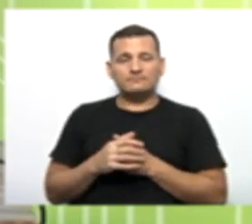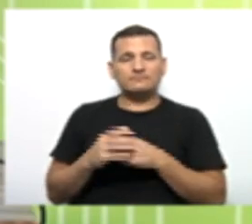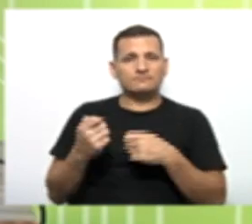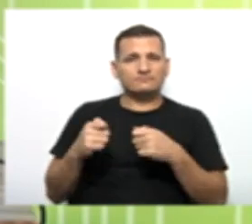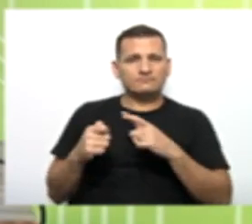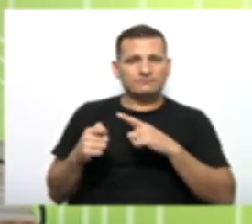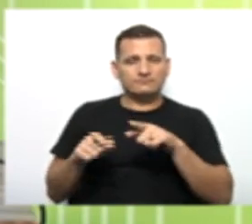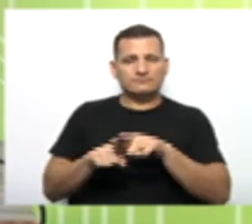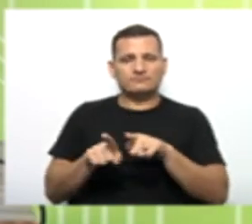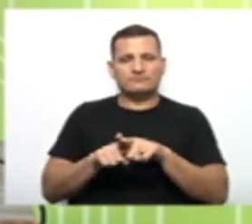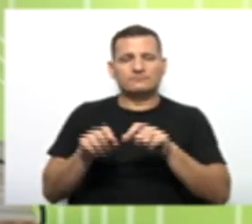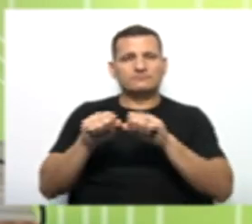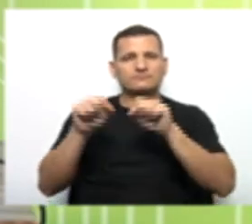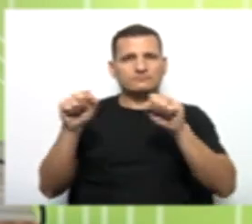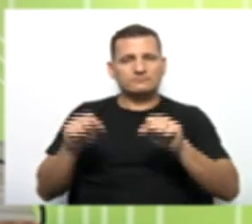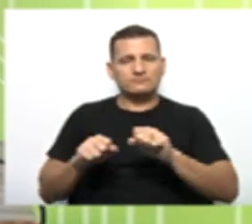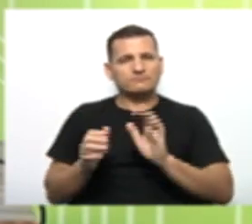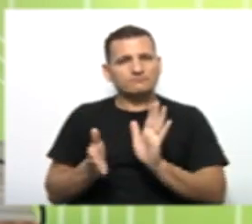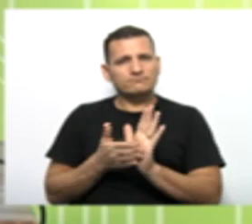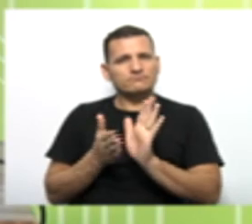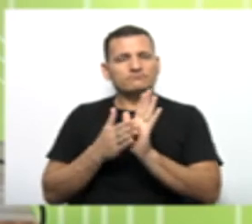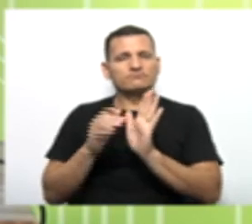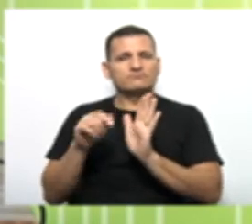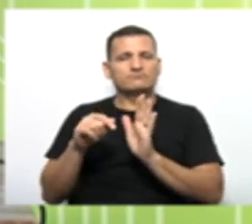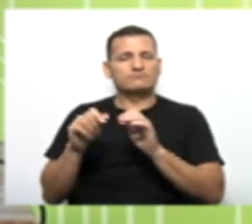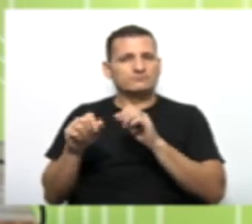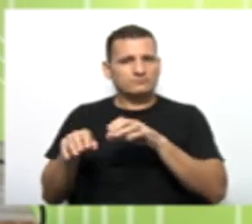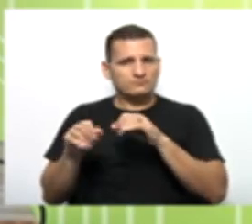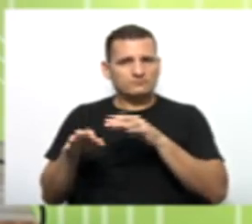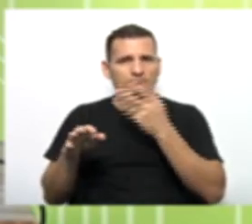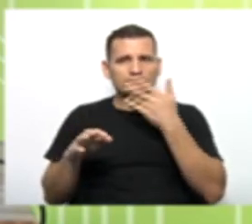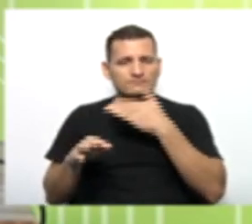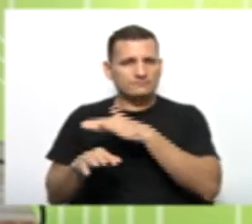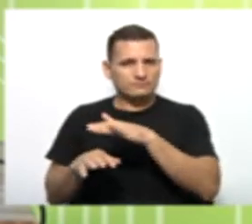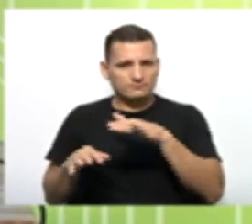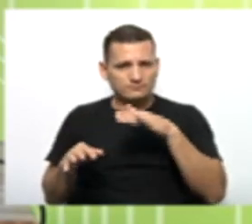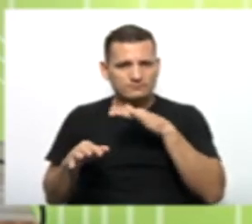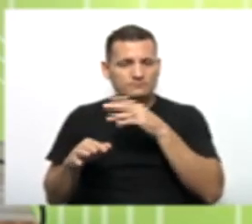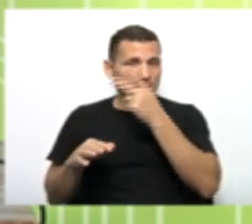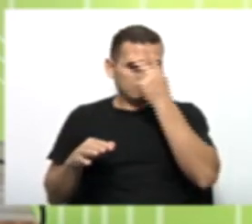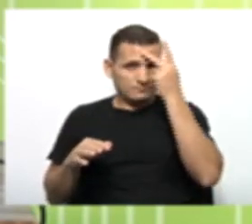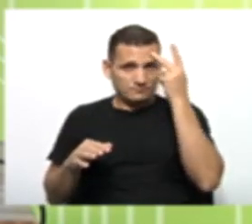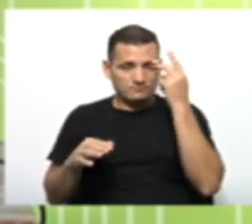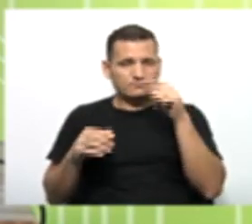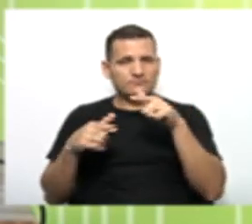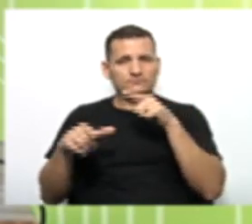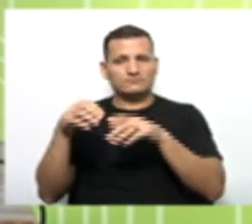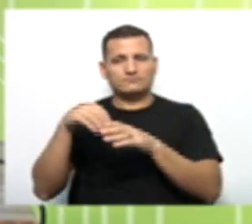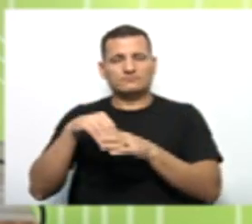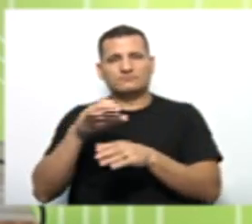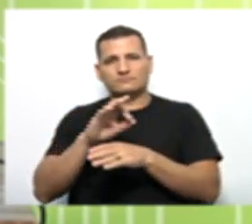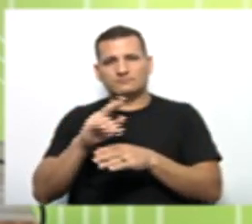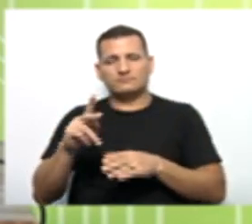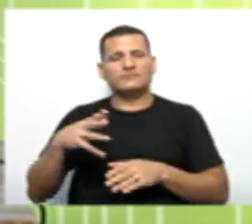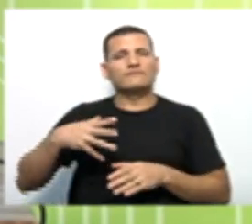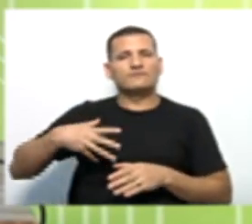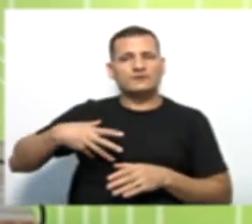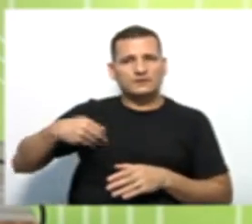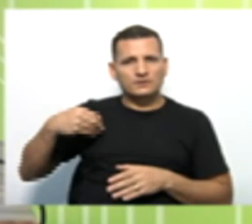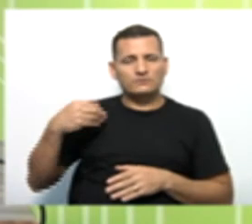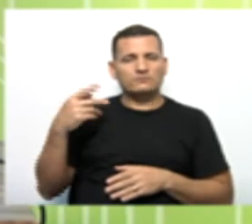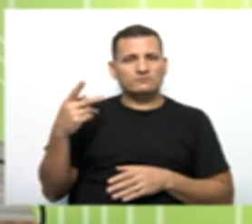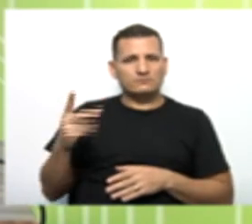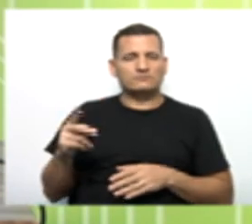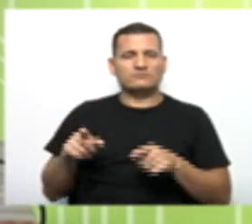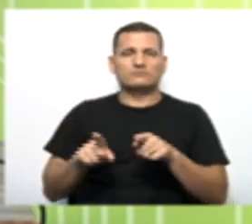sistema para promover a educação daquelas crianças, das pessoas que trabalham para essa cooperativa, dos filhos dos cooperados,